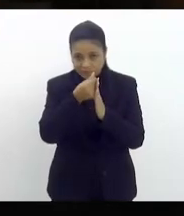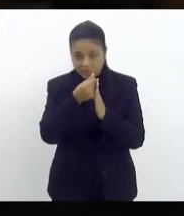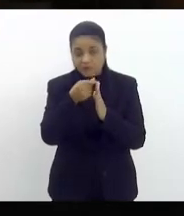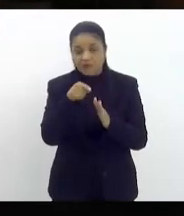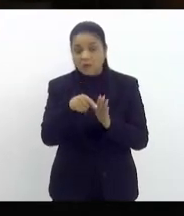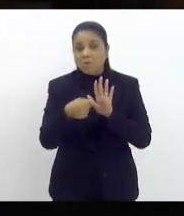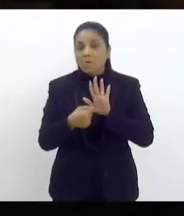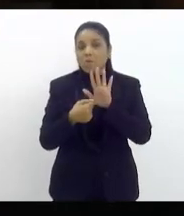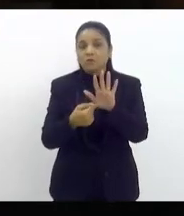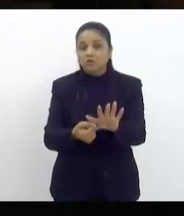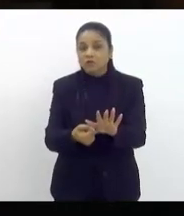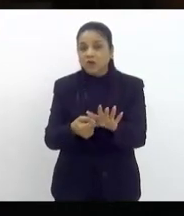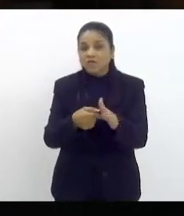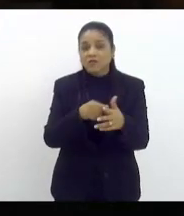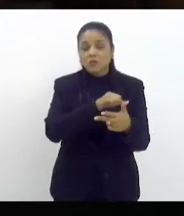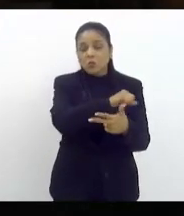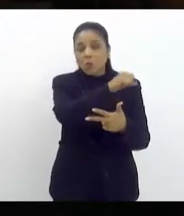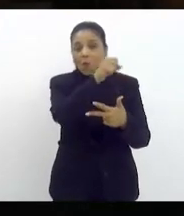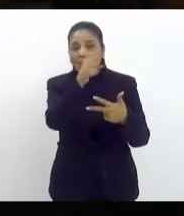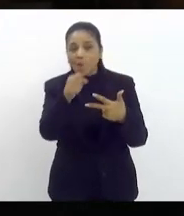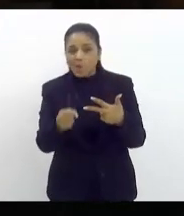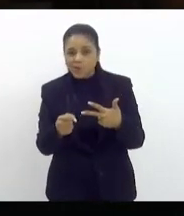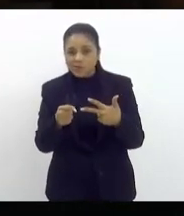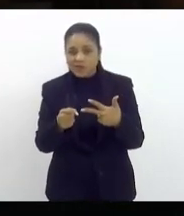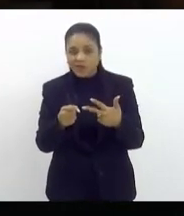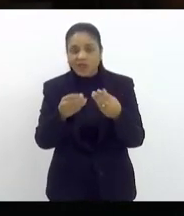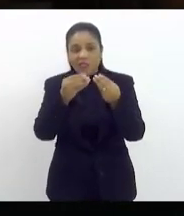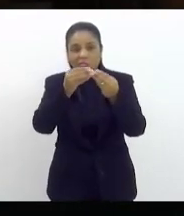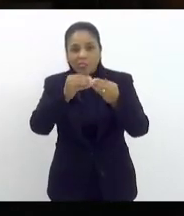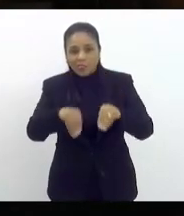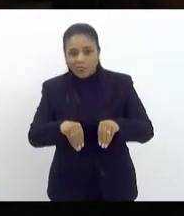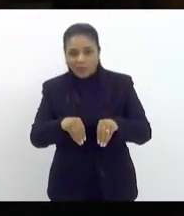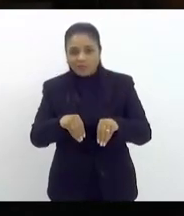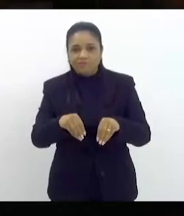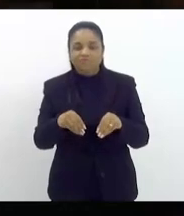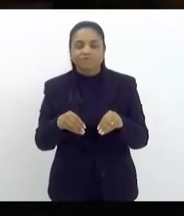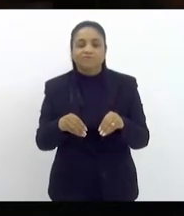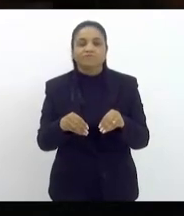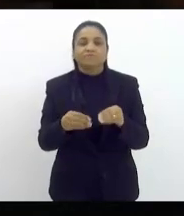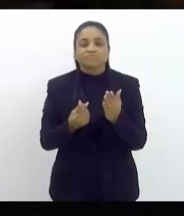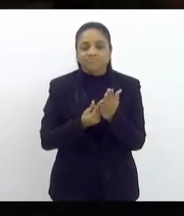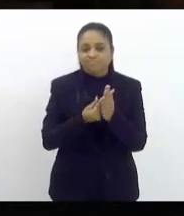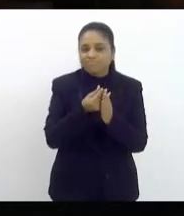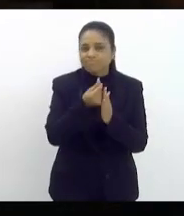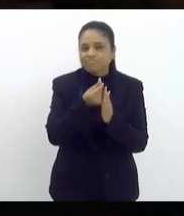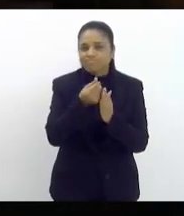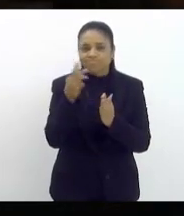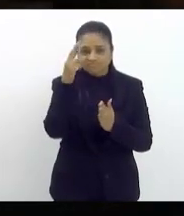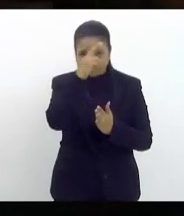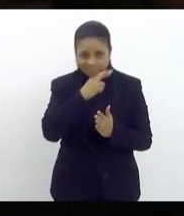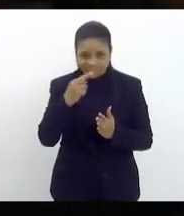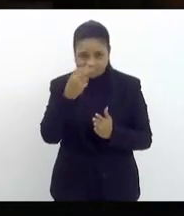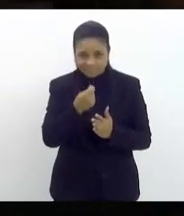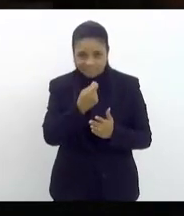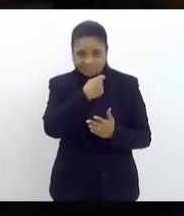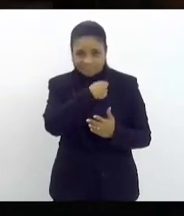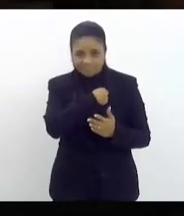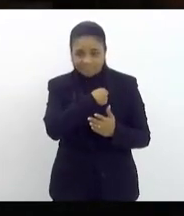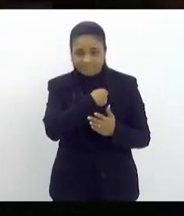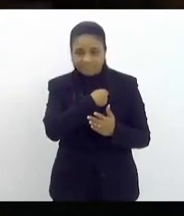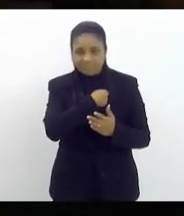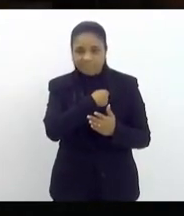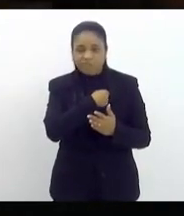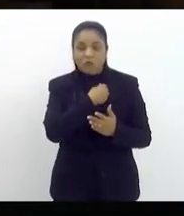destrutivo para as finanças públicas, um regime de recuperação fiscal que, na verdade, asfixiava